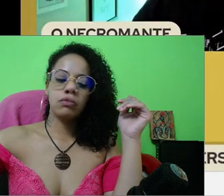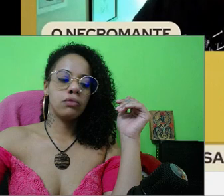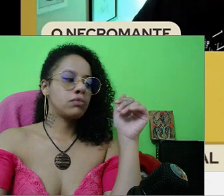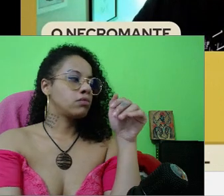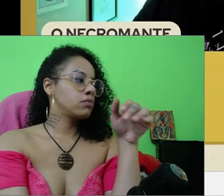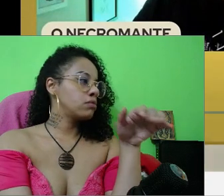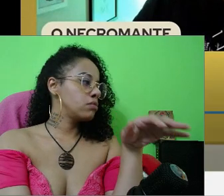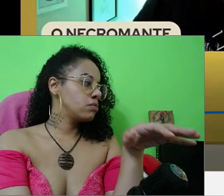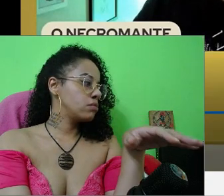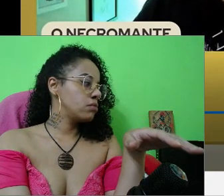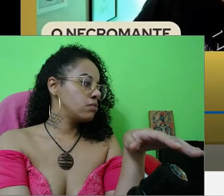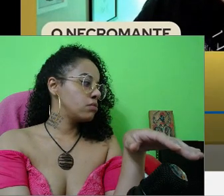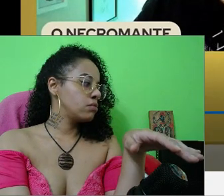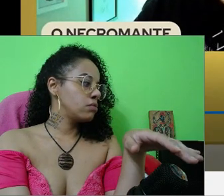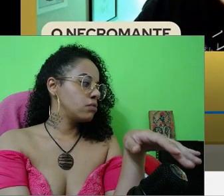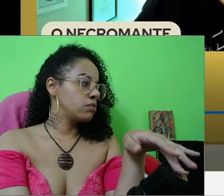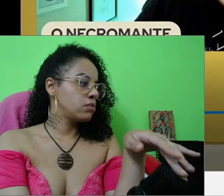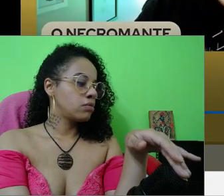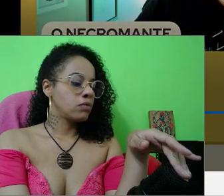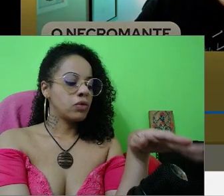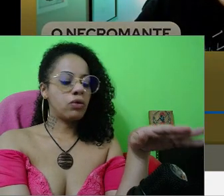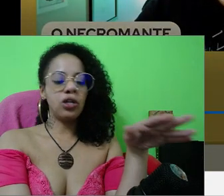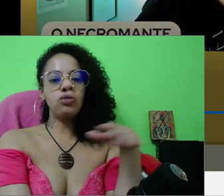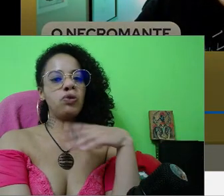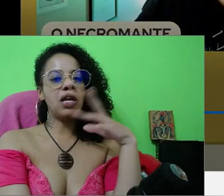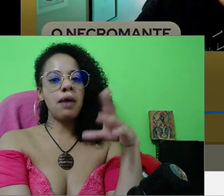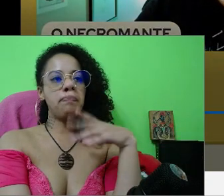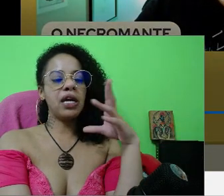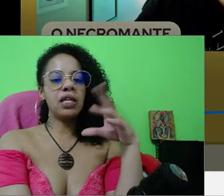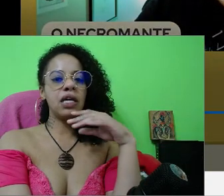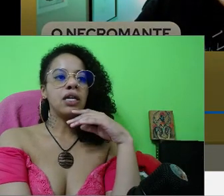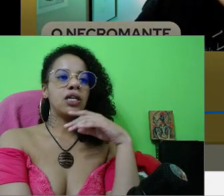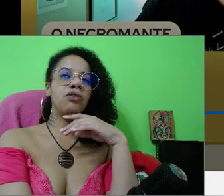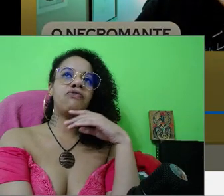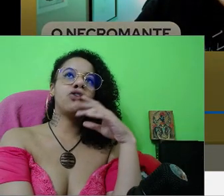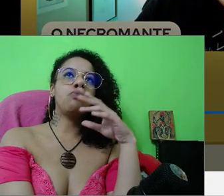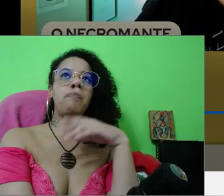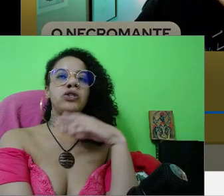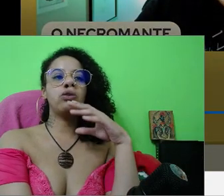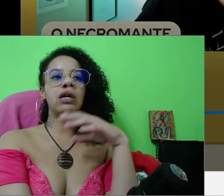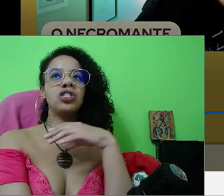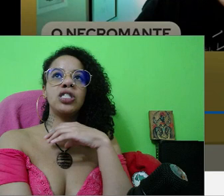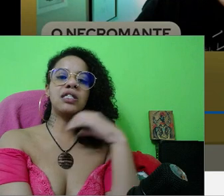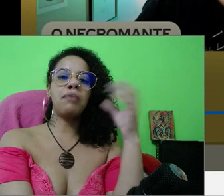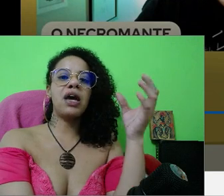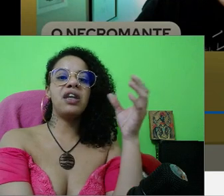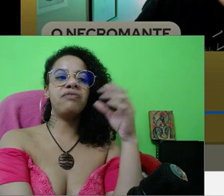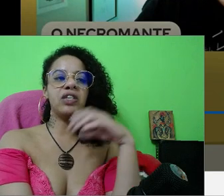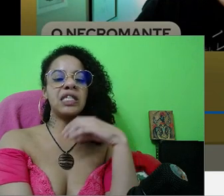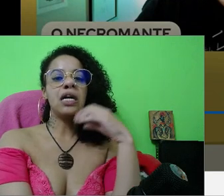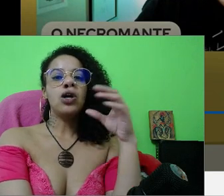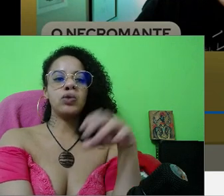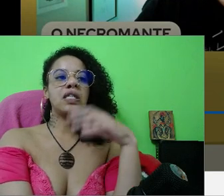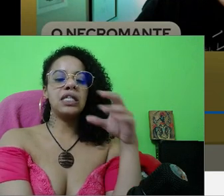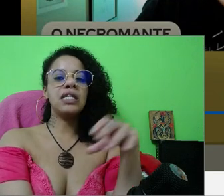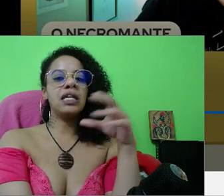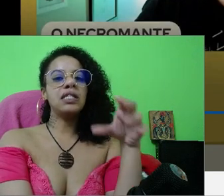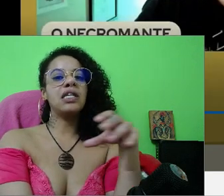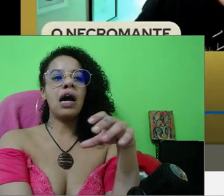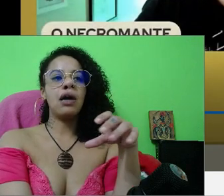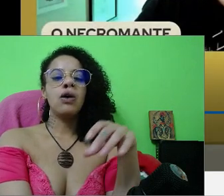não é materialismo quando mulher preta que não for uma pessoa de extrema relevância